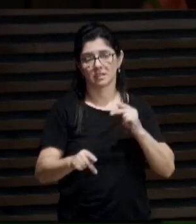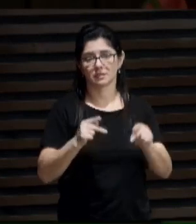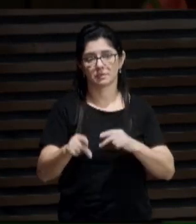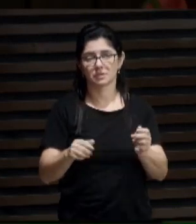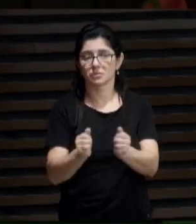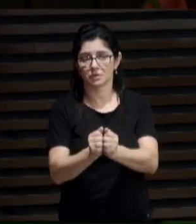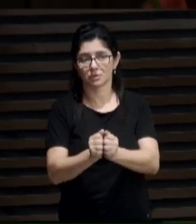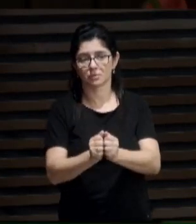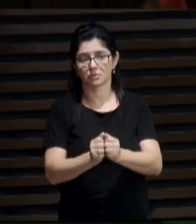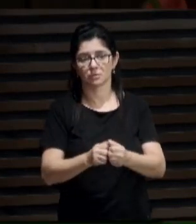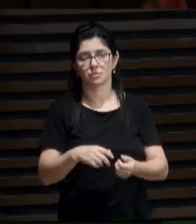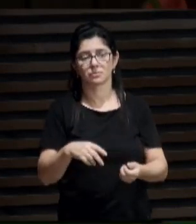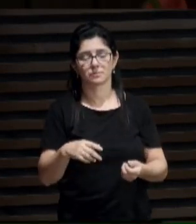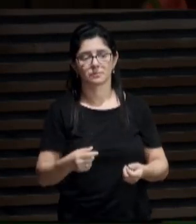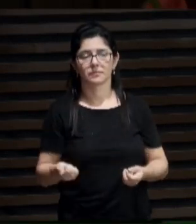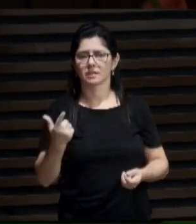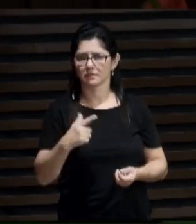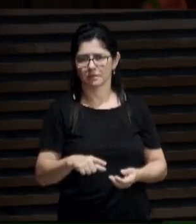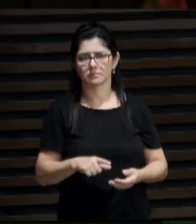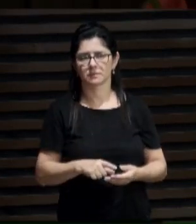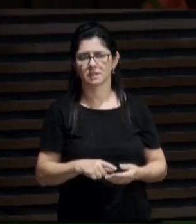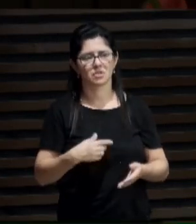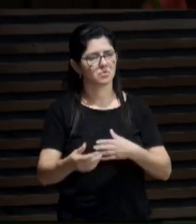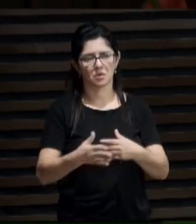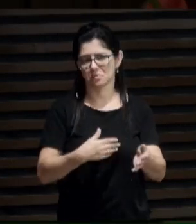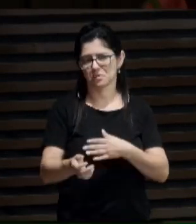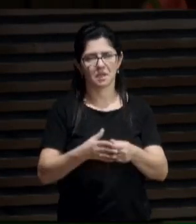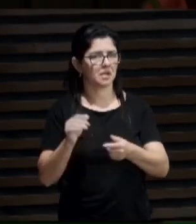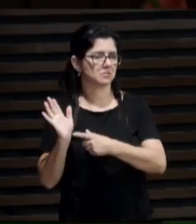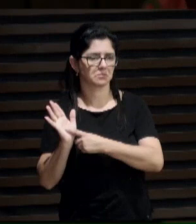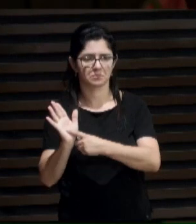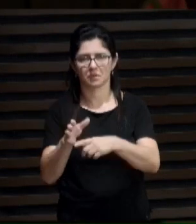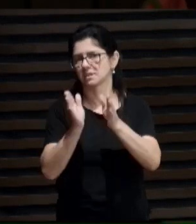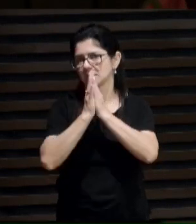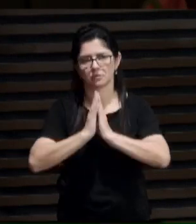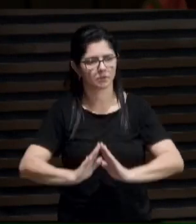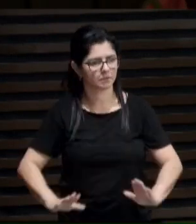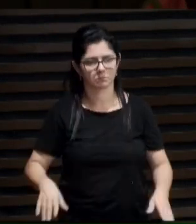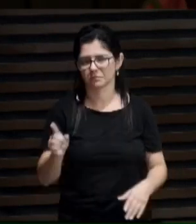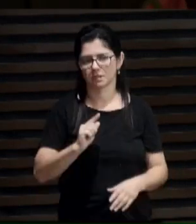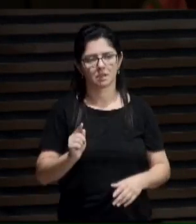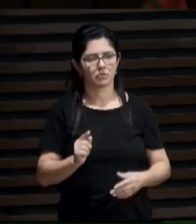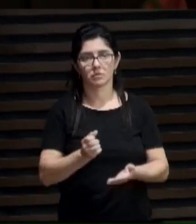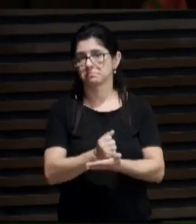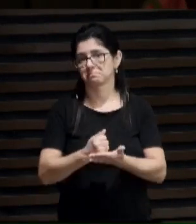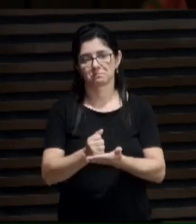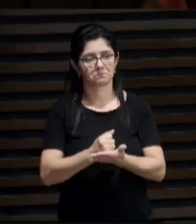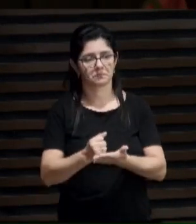esse trecho. Qualquer expressão de adoração que não for fundamentada